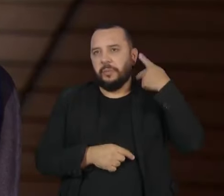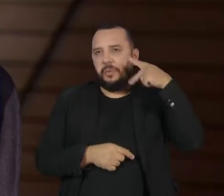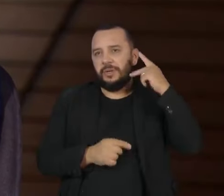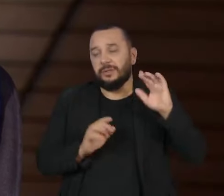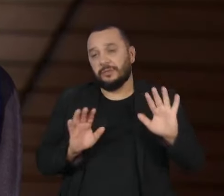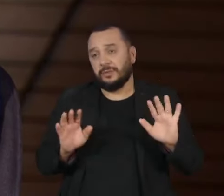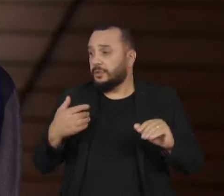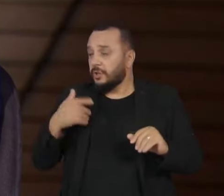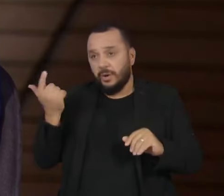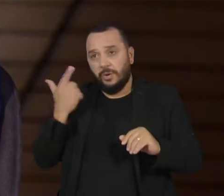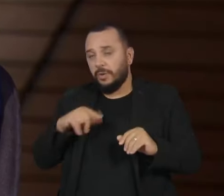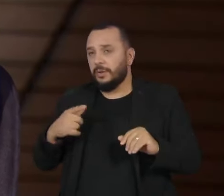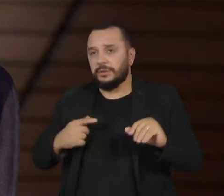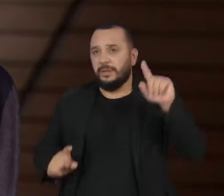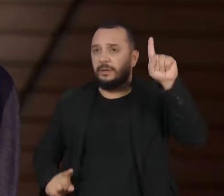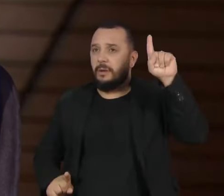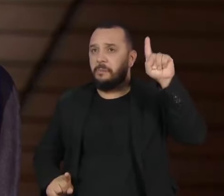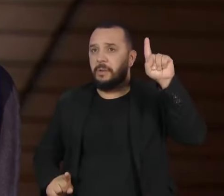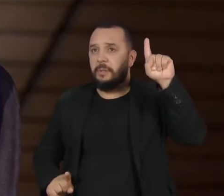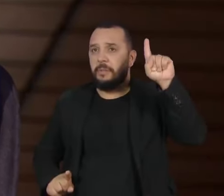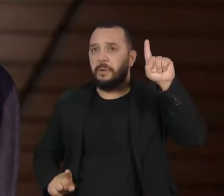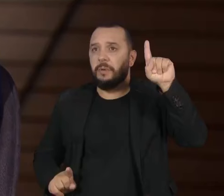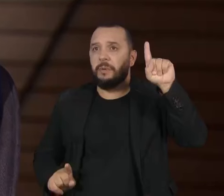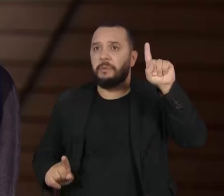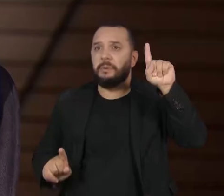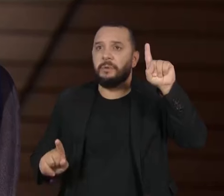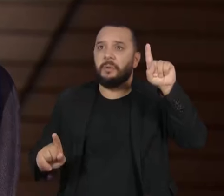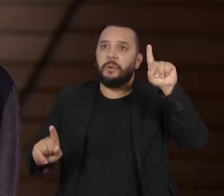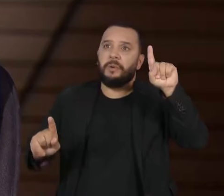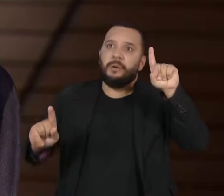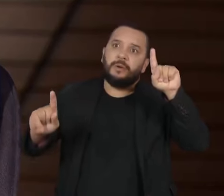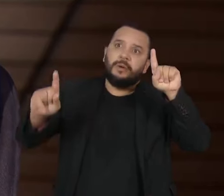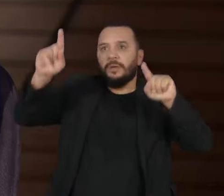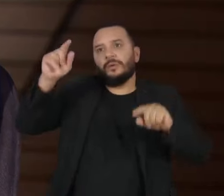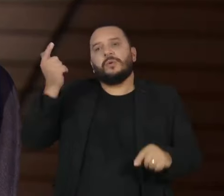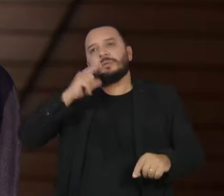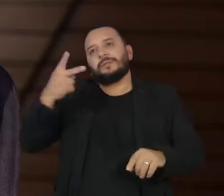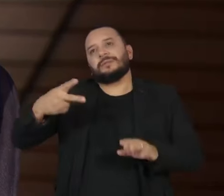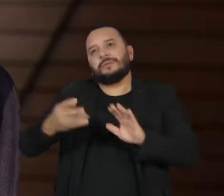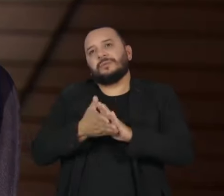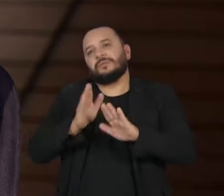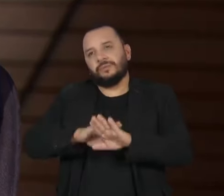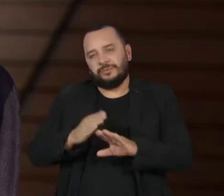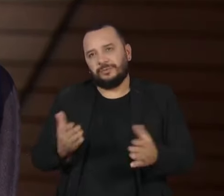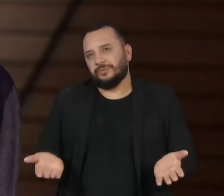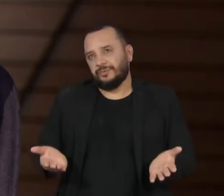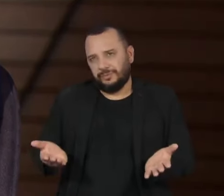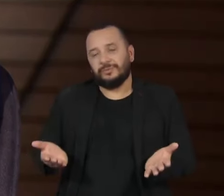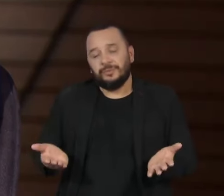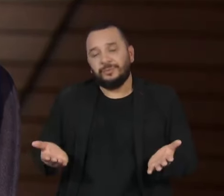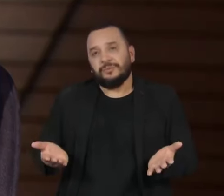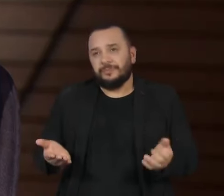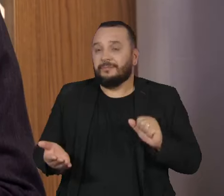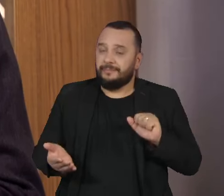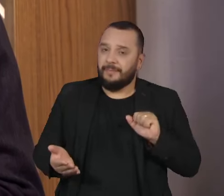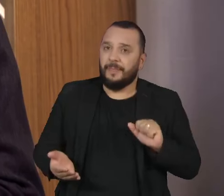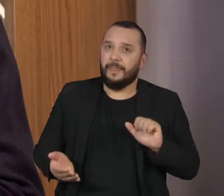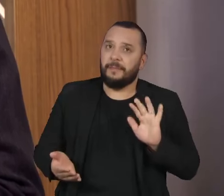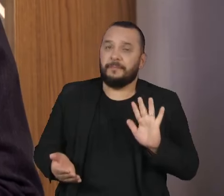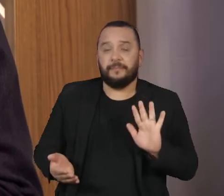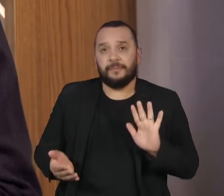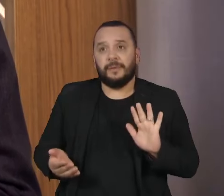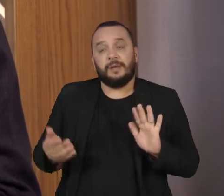ir ao segundo turno. Então, eu acho que esse foi um ponto não previsto pelas análises, Rodrigo. E agora, no segundo turno, tem